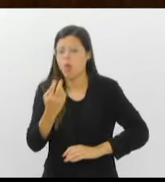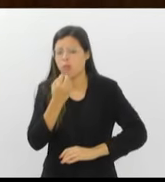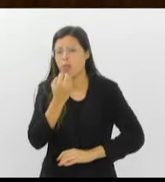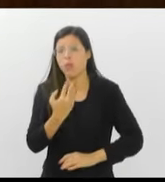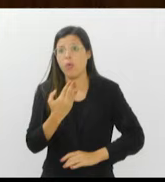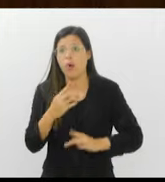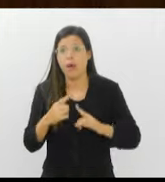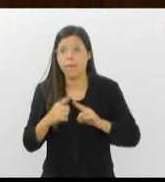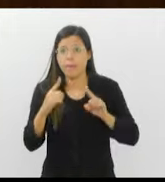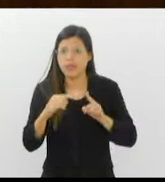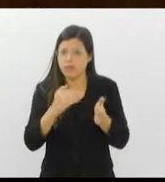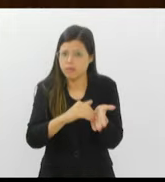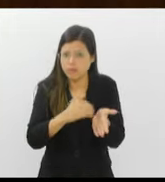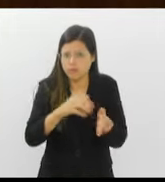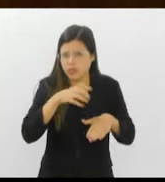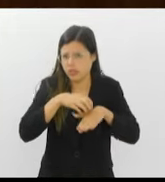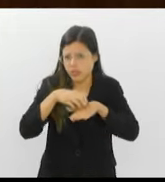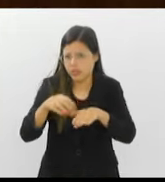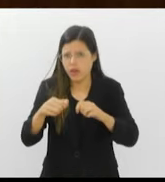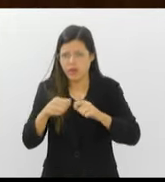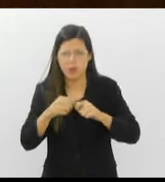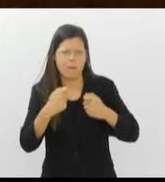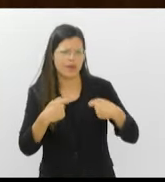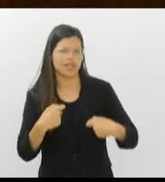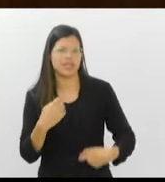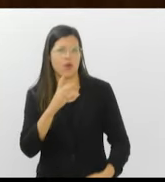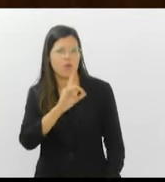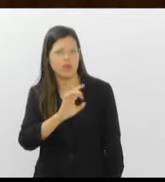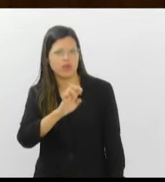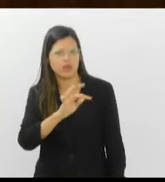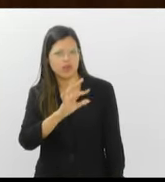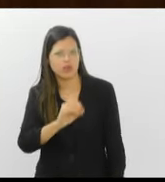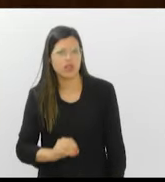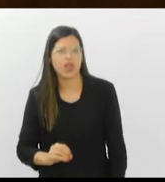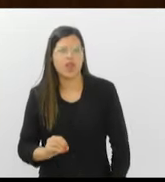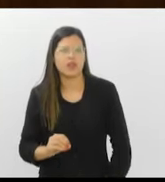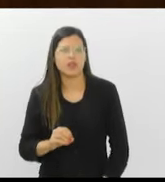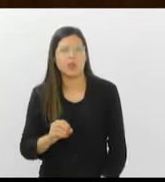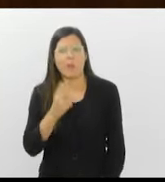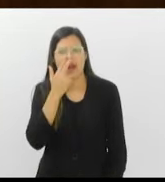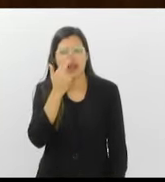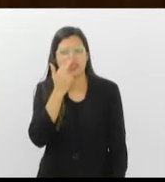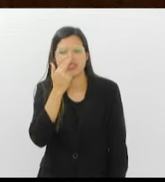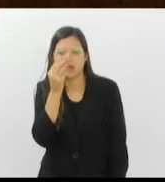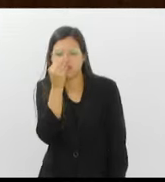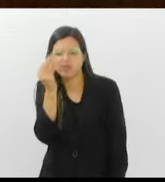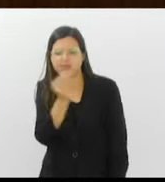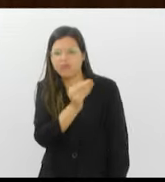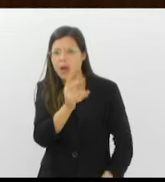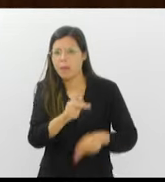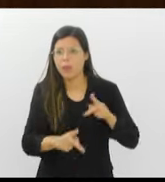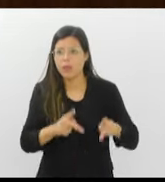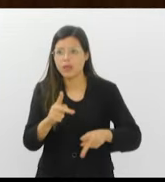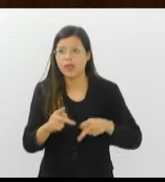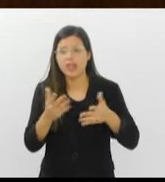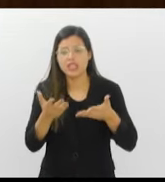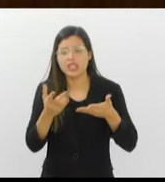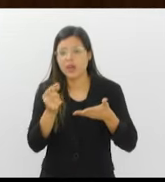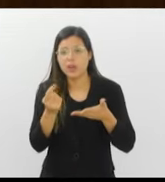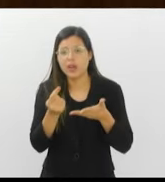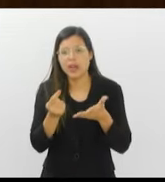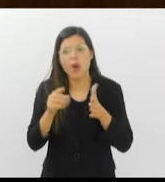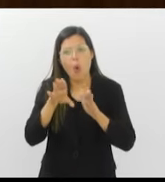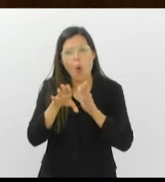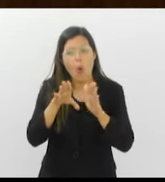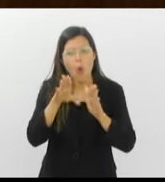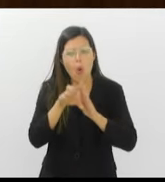Detro passar atestado de idiota para o parlamento nem para a população, porque eles não querem nada de campanha, eles querem arrecadar, eles querem lesar, eles querem roubar,